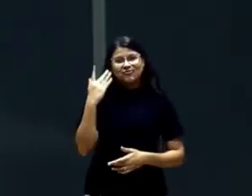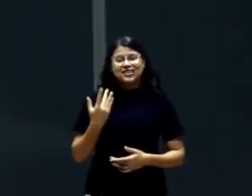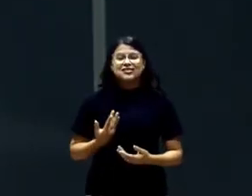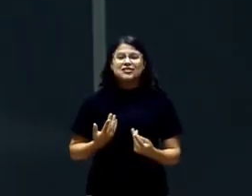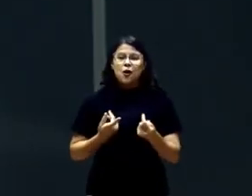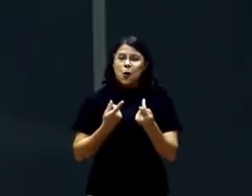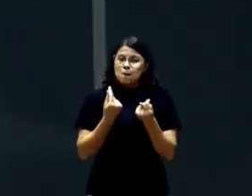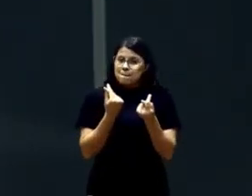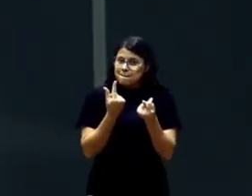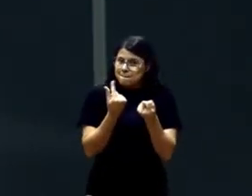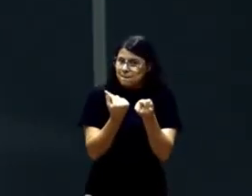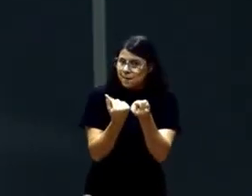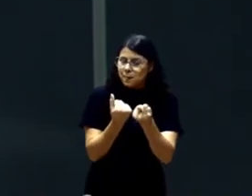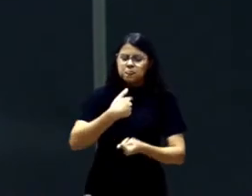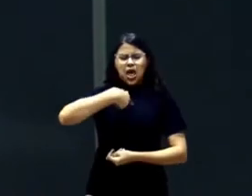Eu consegui,